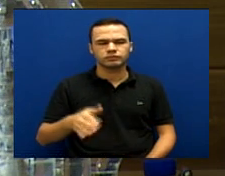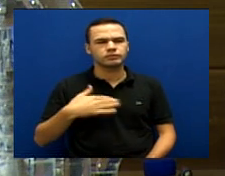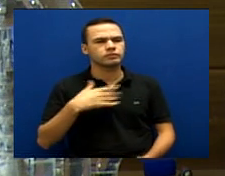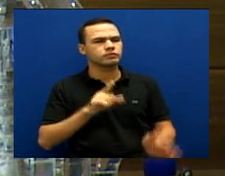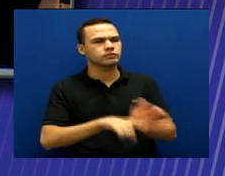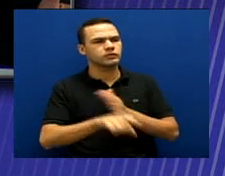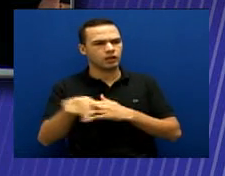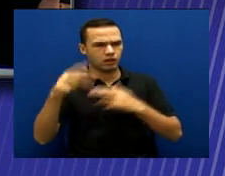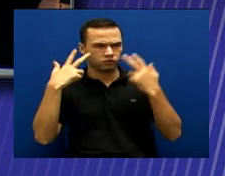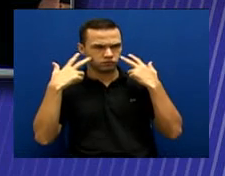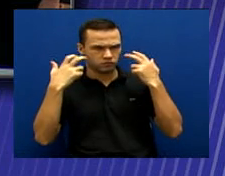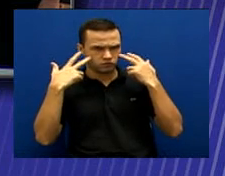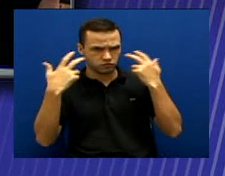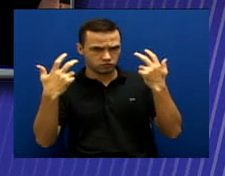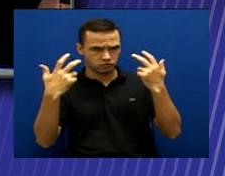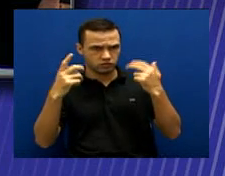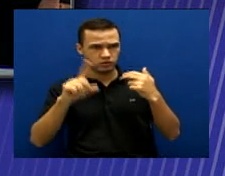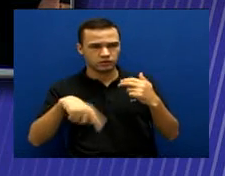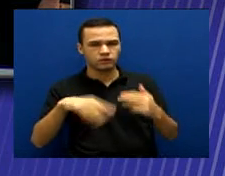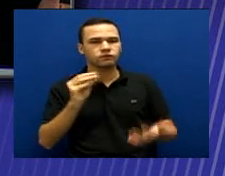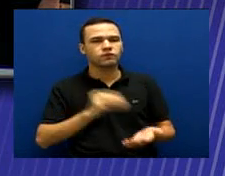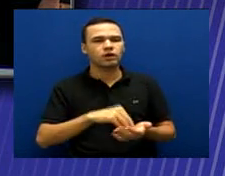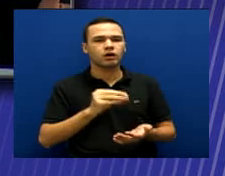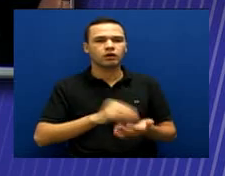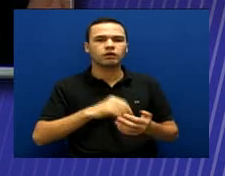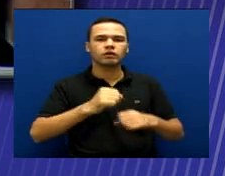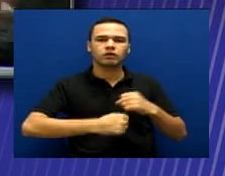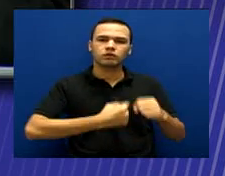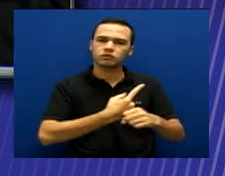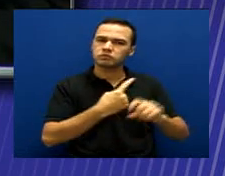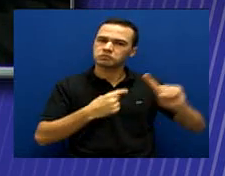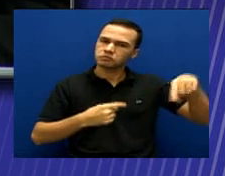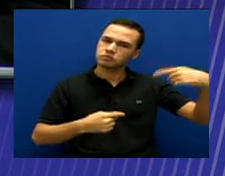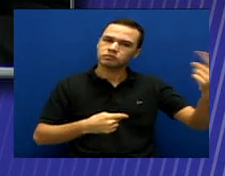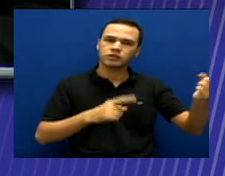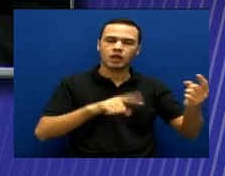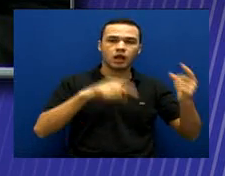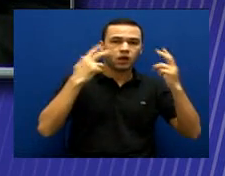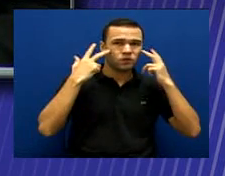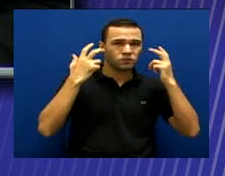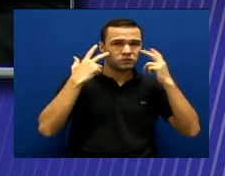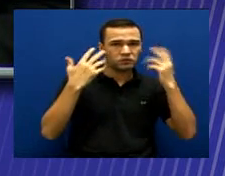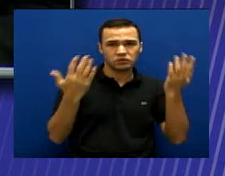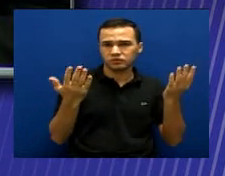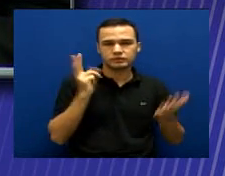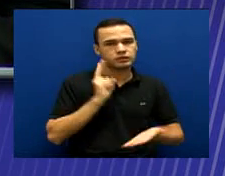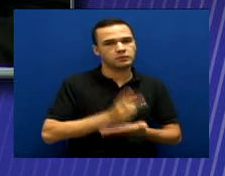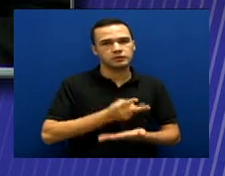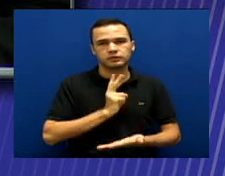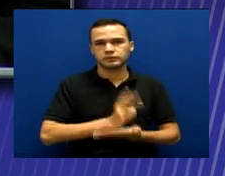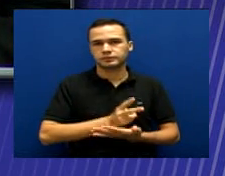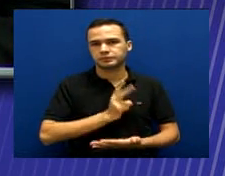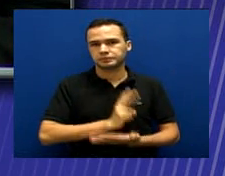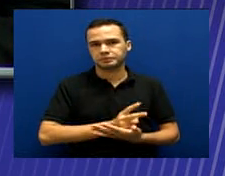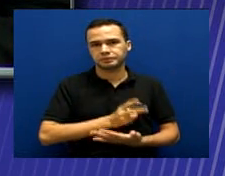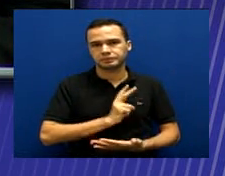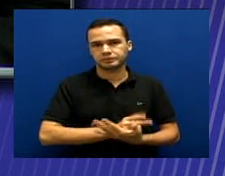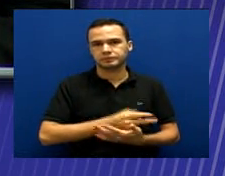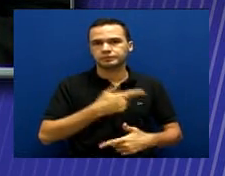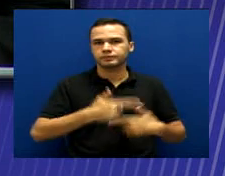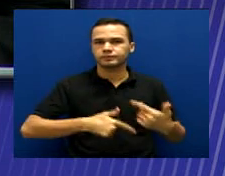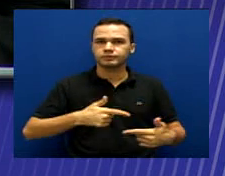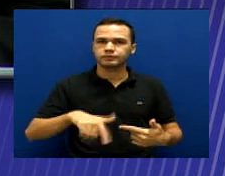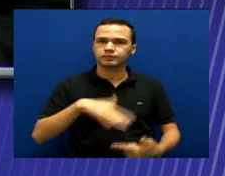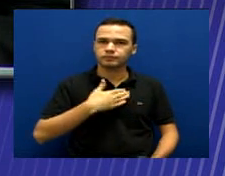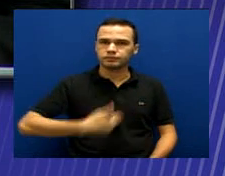fiquem e fique em restos a pagar para o outro ano é normal restos a pagar é só pagar sempre vai existir na actividade